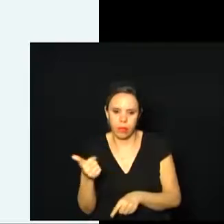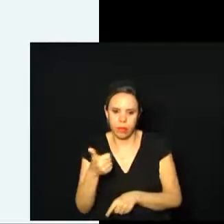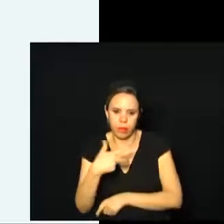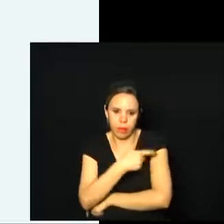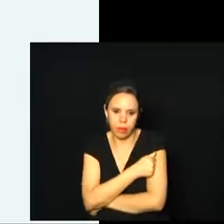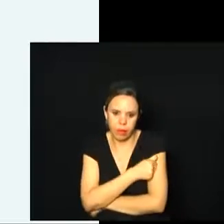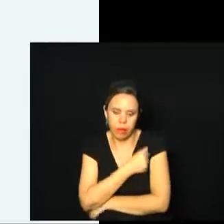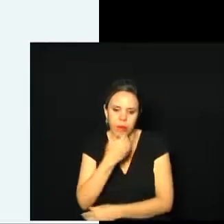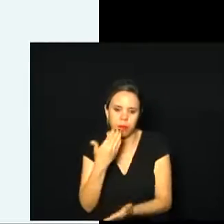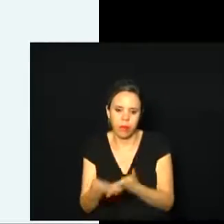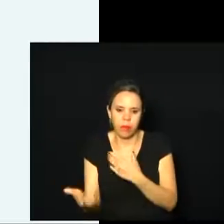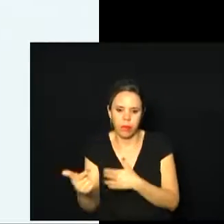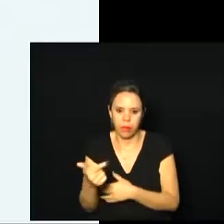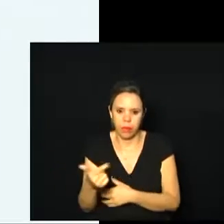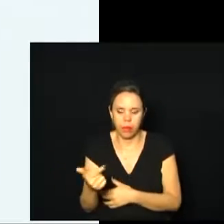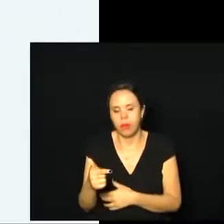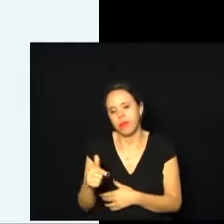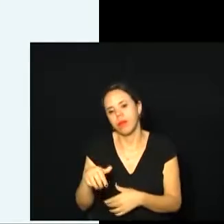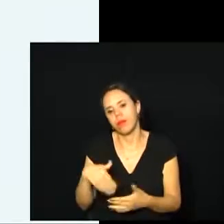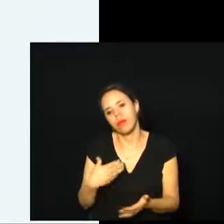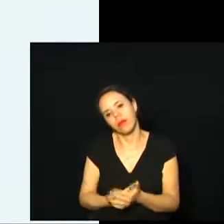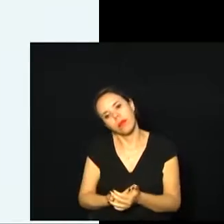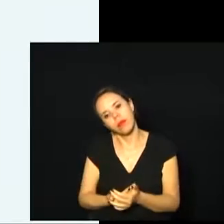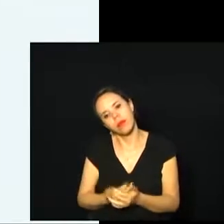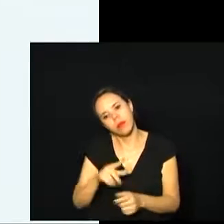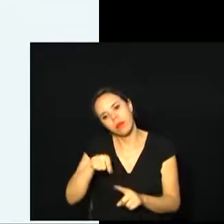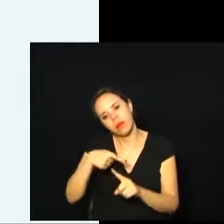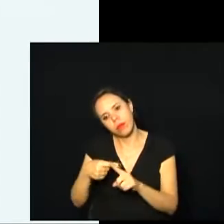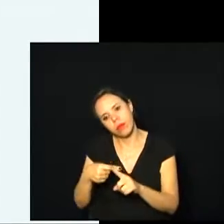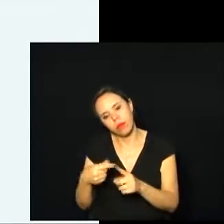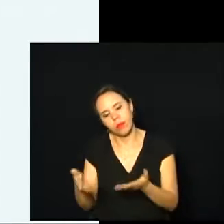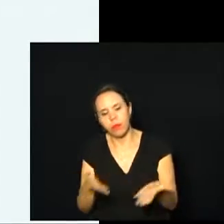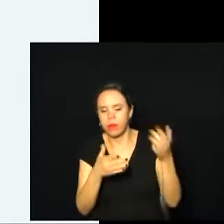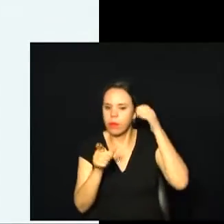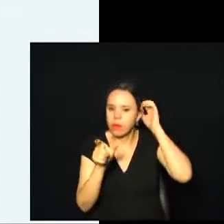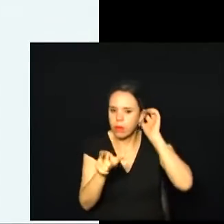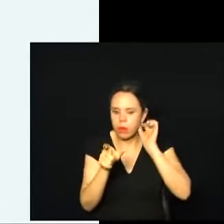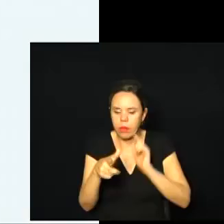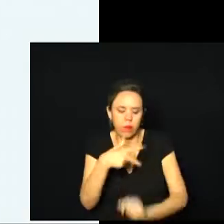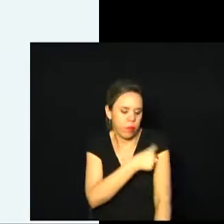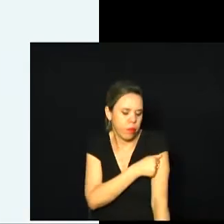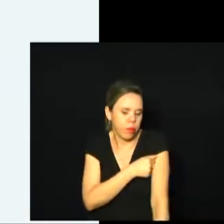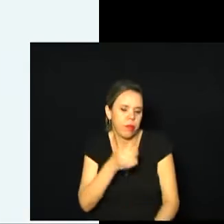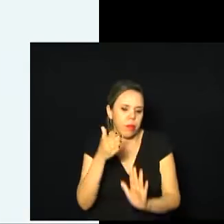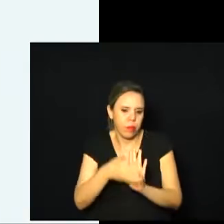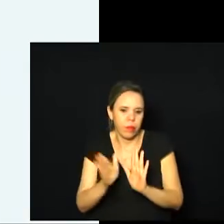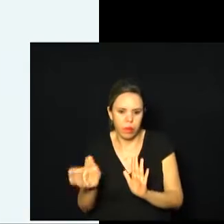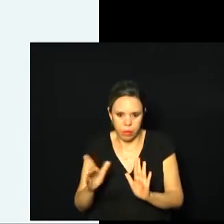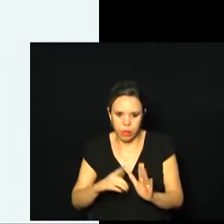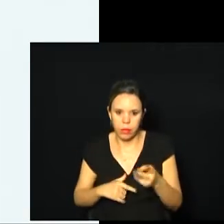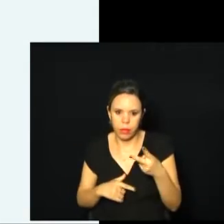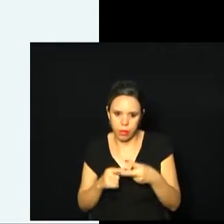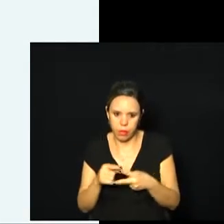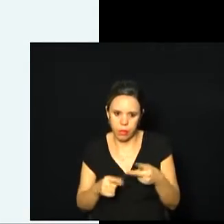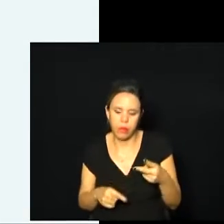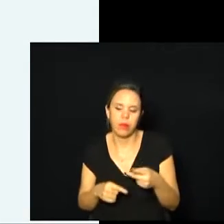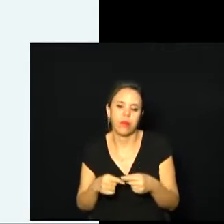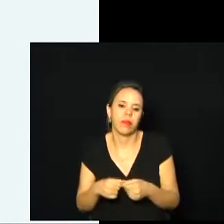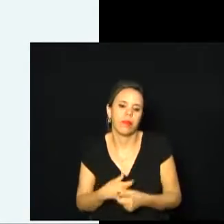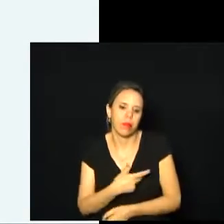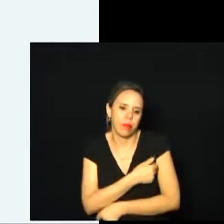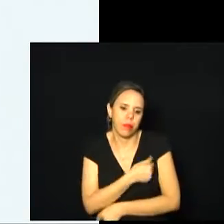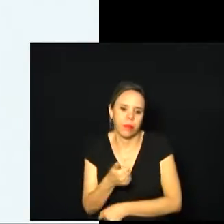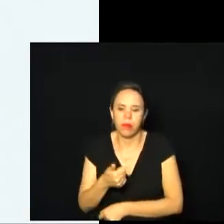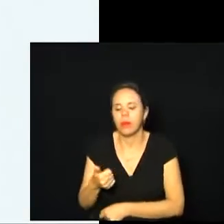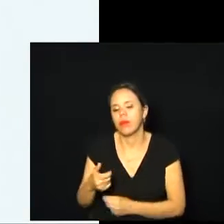dose, perdido a segunda ou até a dose adicional, leve o cartão de vacinação comprovando que você já foi imunizado com a